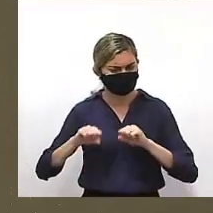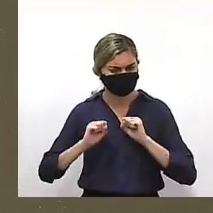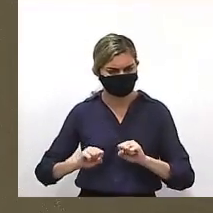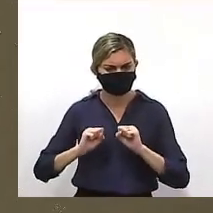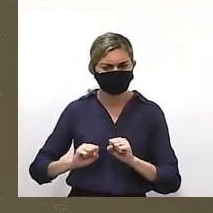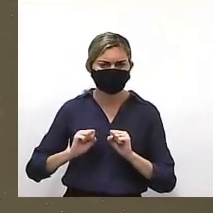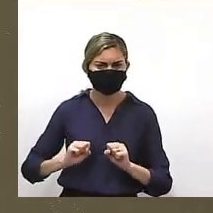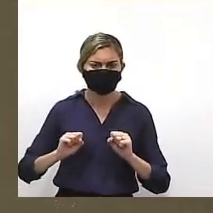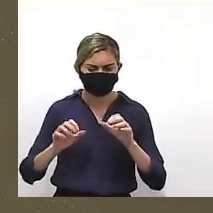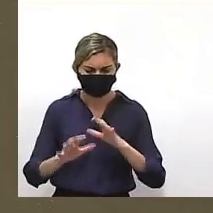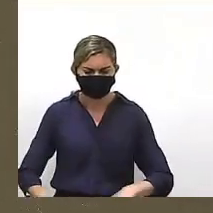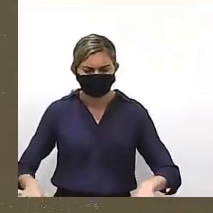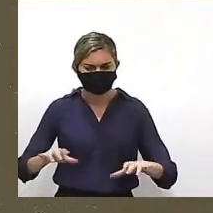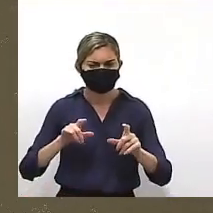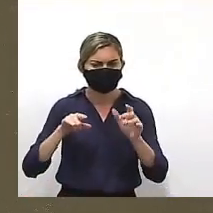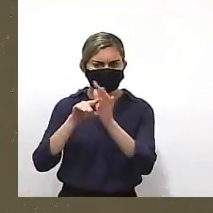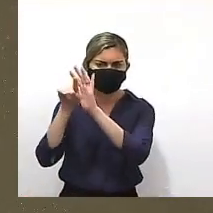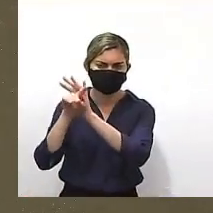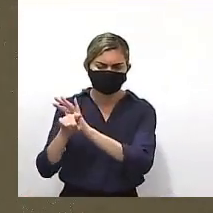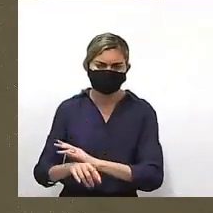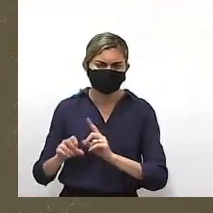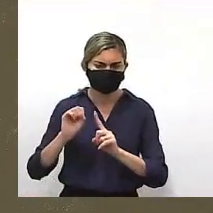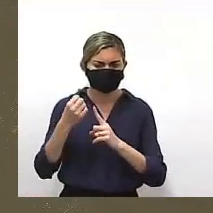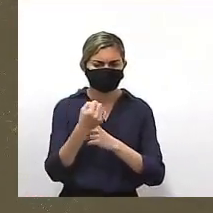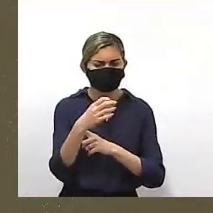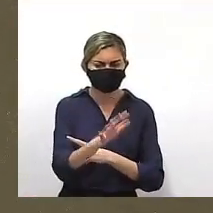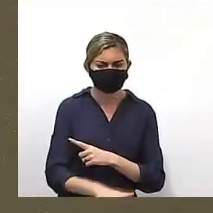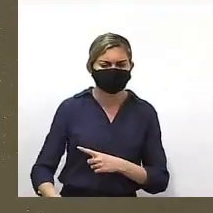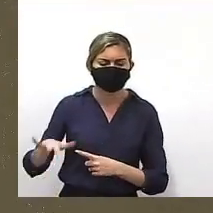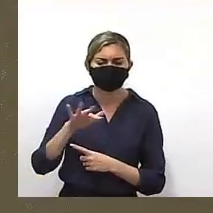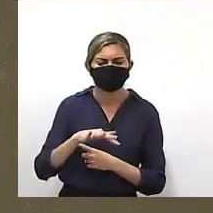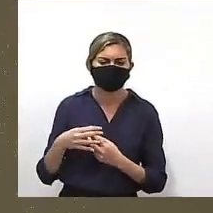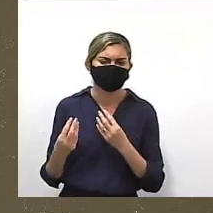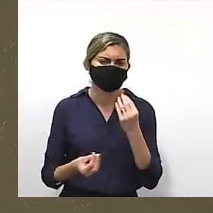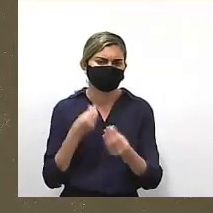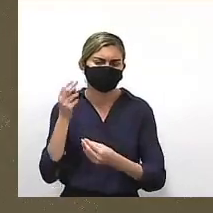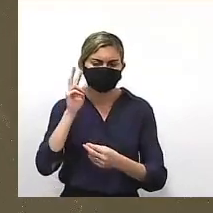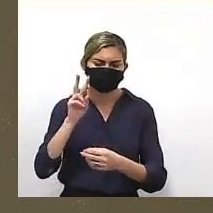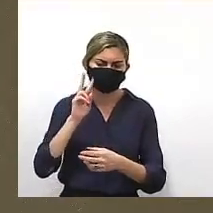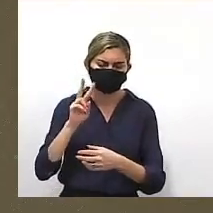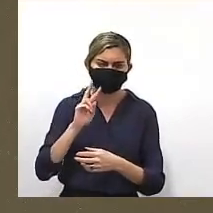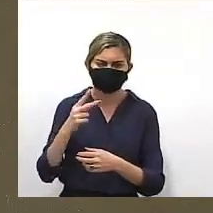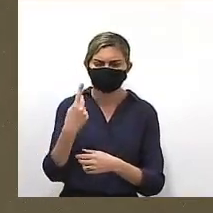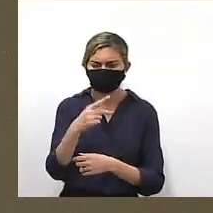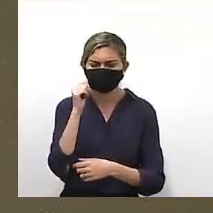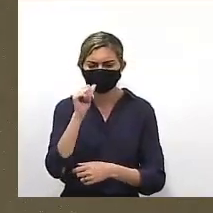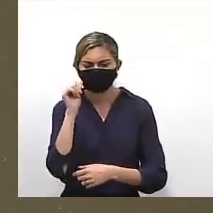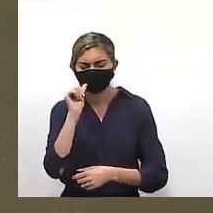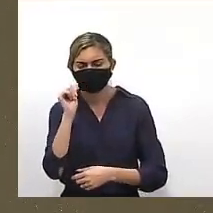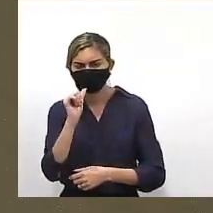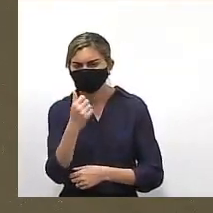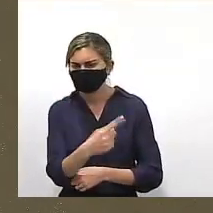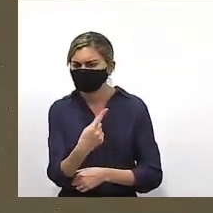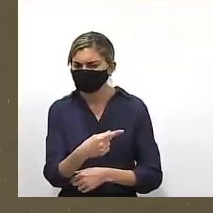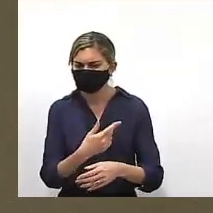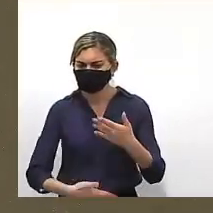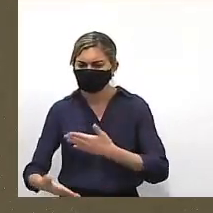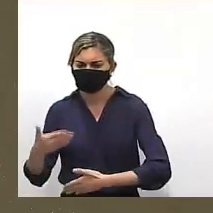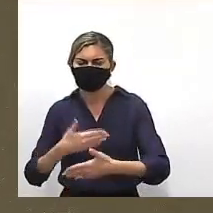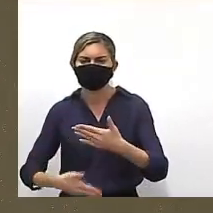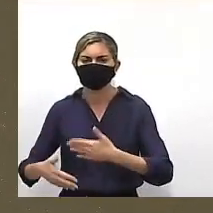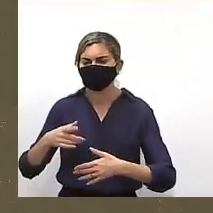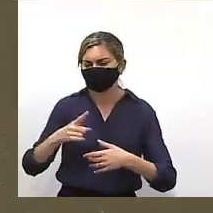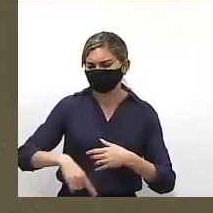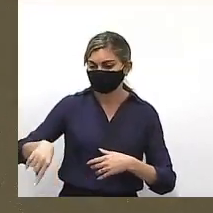o espaço da indagação sociológica, como as histórias dessas mulheres, elas se intercruzam com